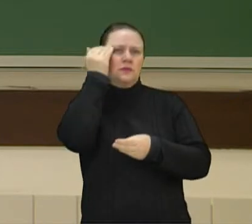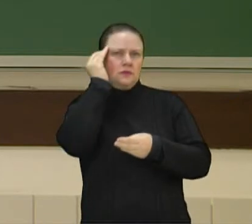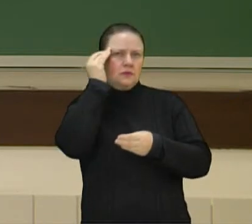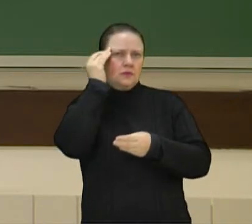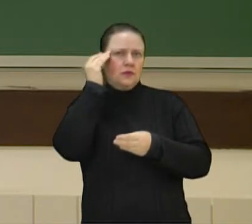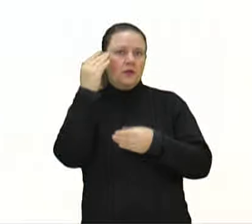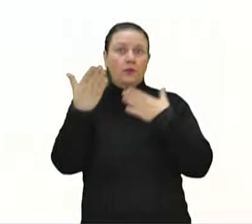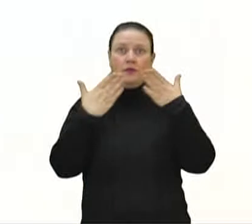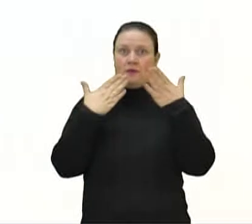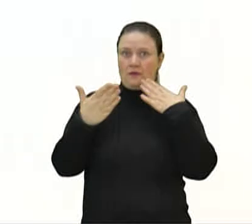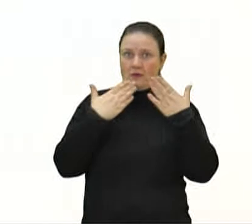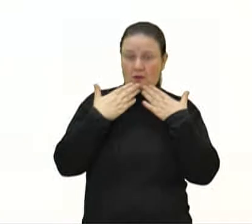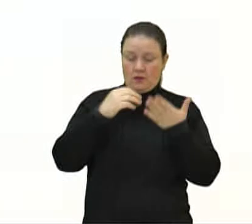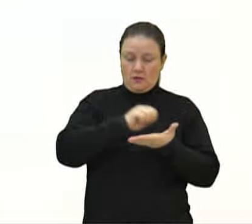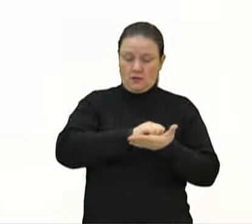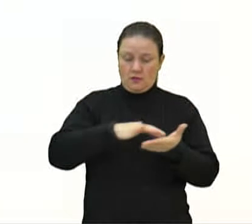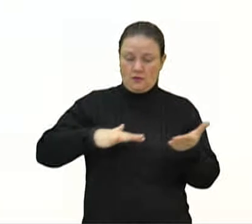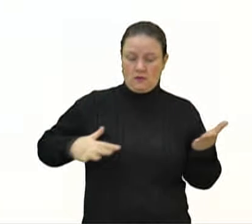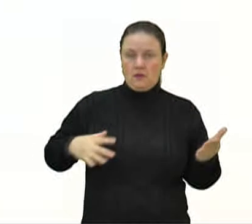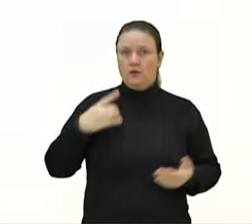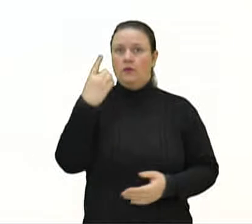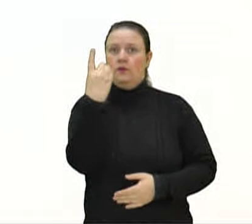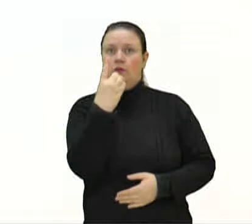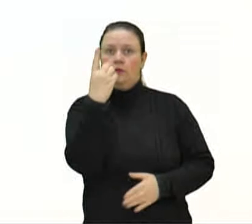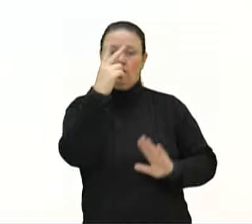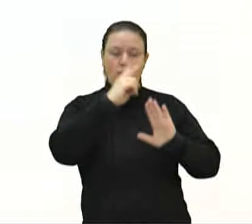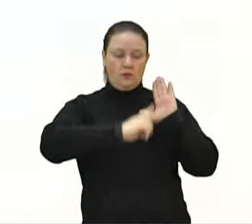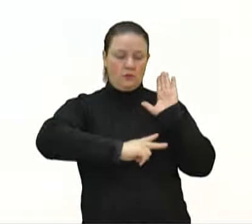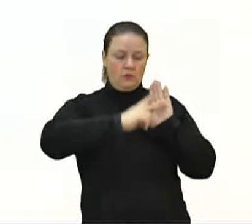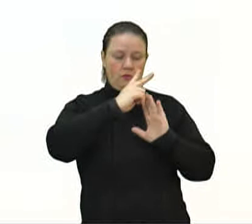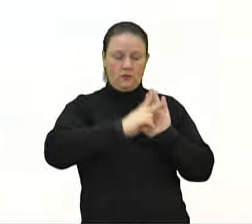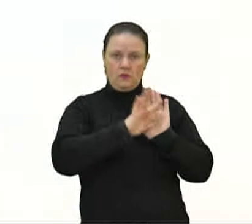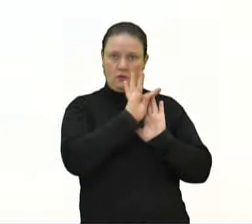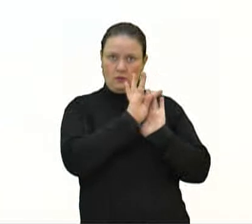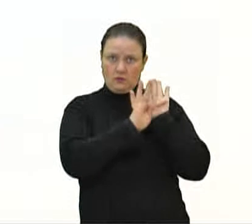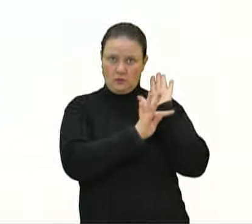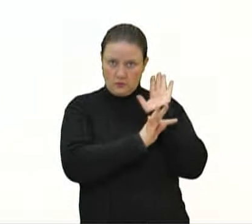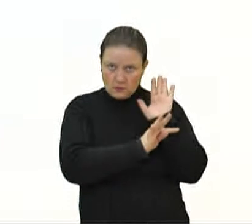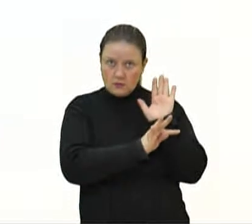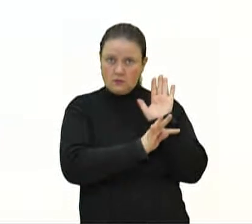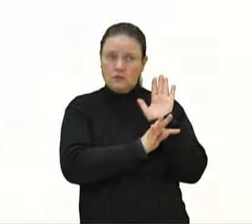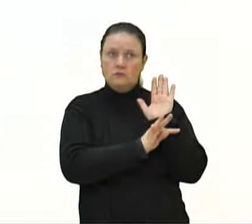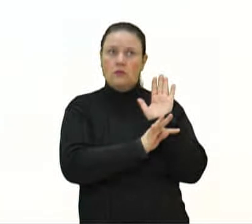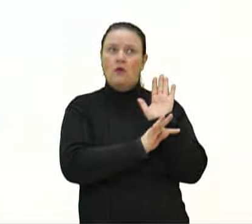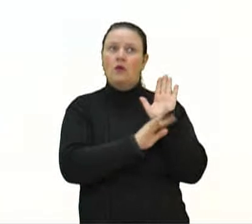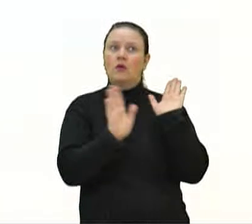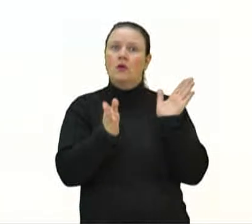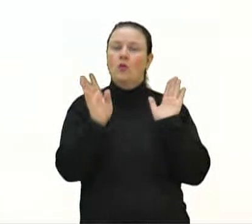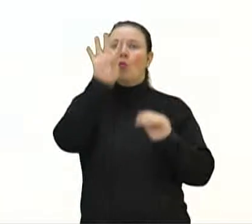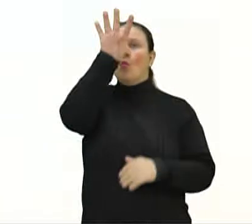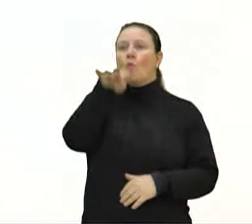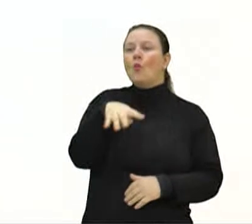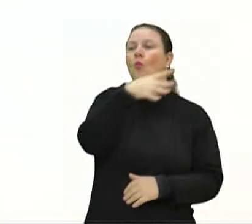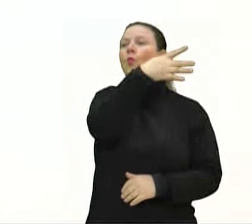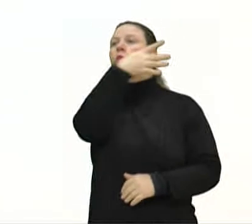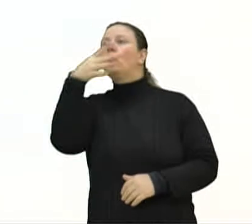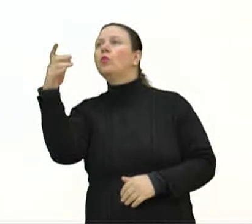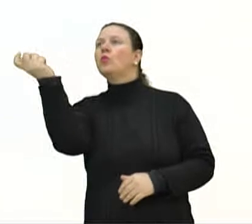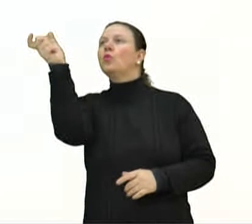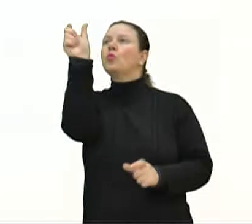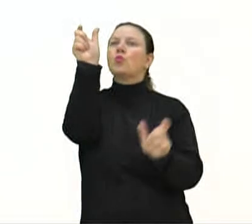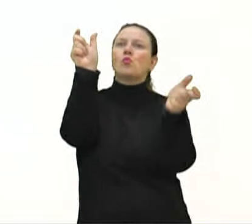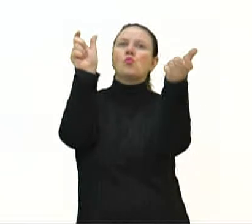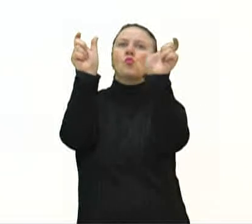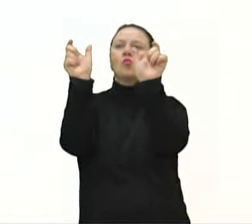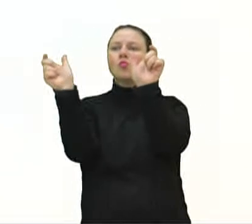compreenderam. Atividade 1. Lê o fragmento abaixo e completa o quadro com os artículos que ela decide